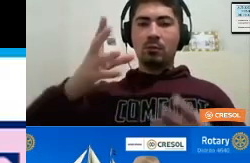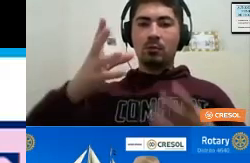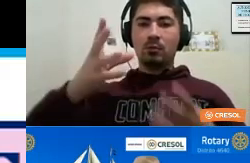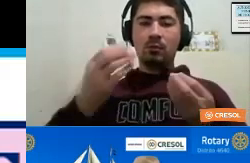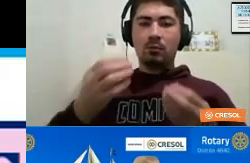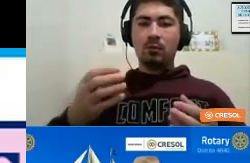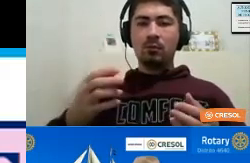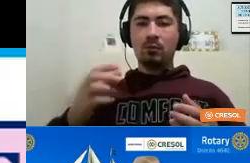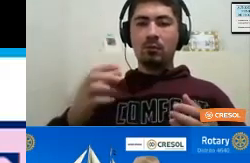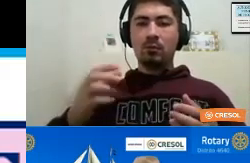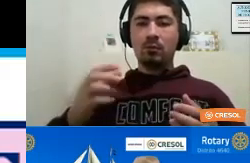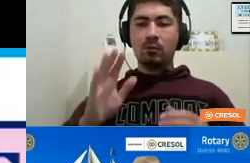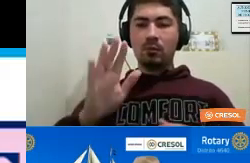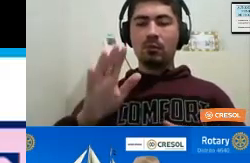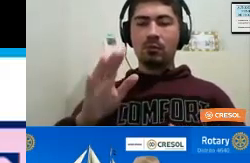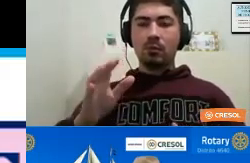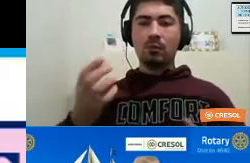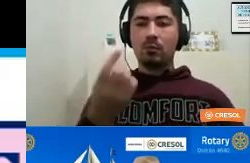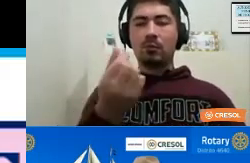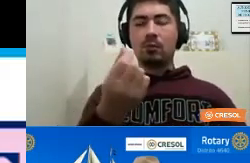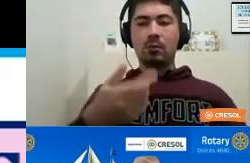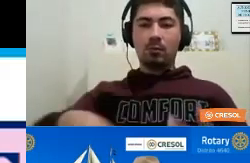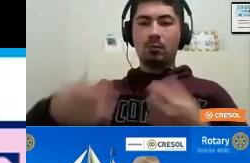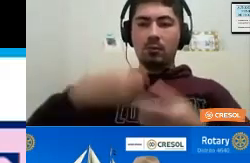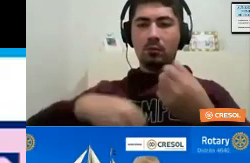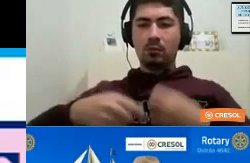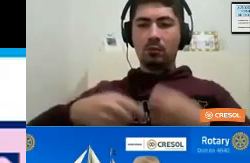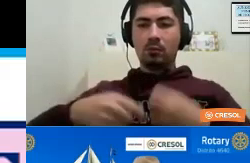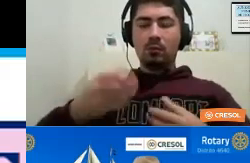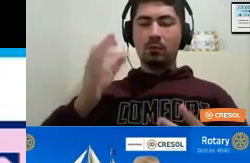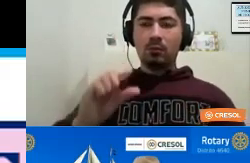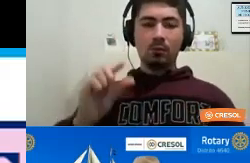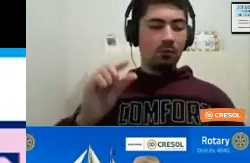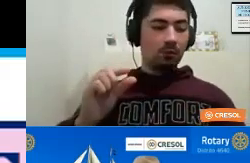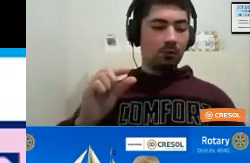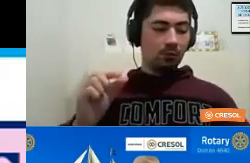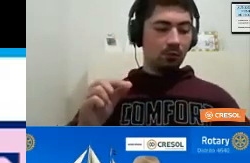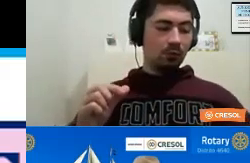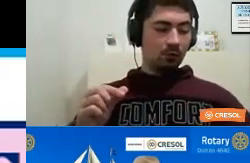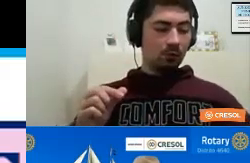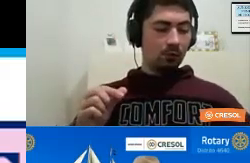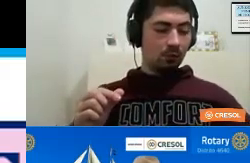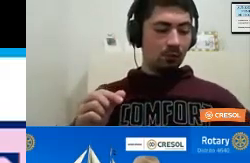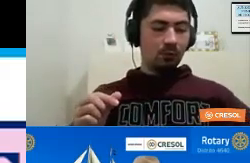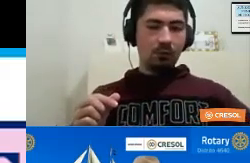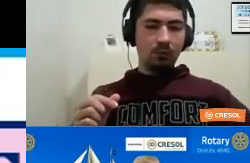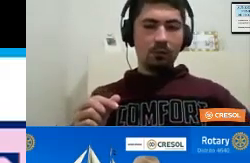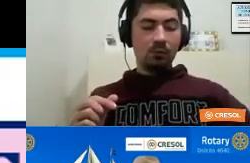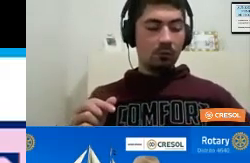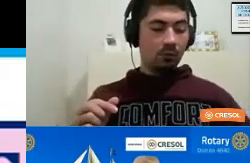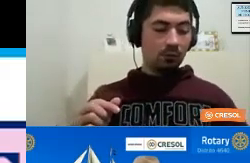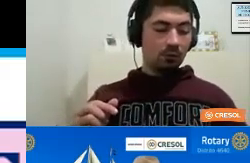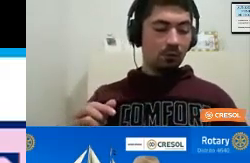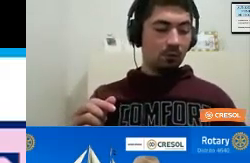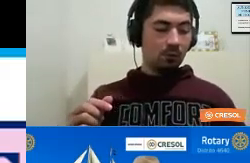queda na arrecadação. Então, é muito importante os companheiros contribuírem para a fundação, como já disse o